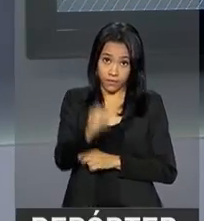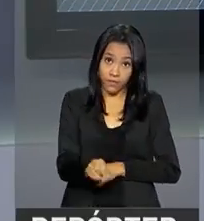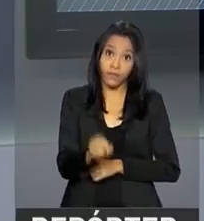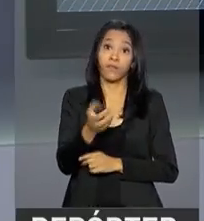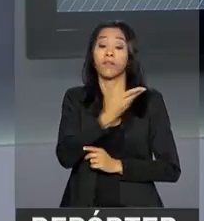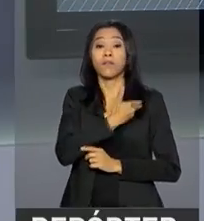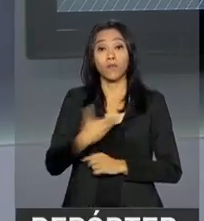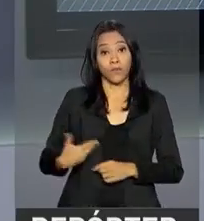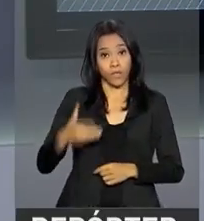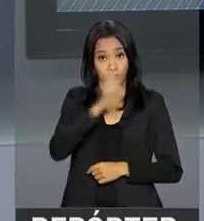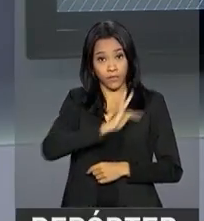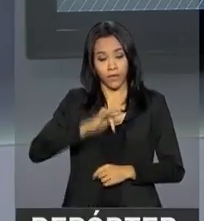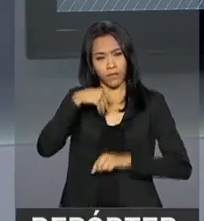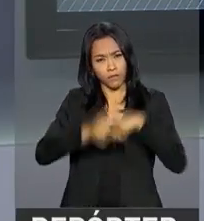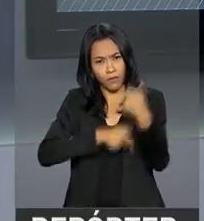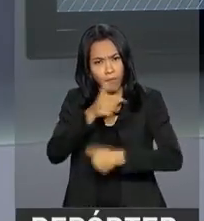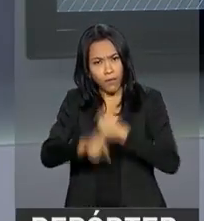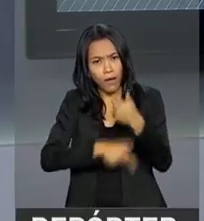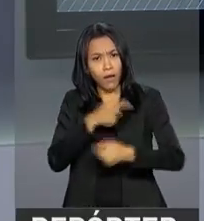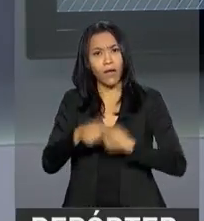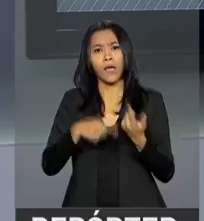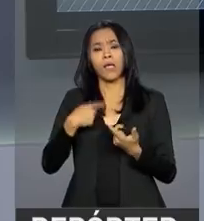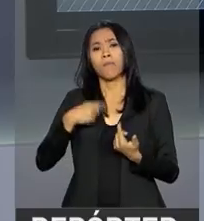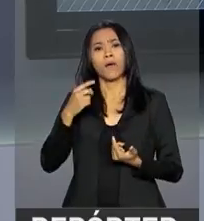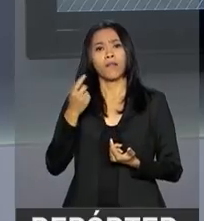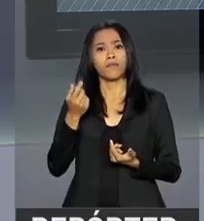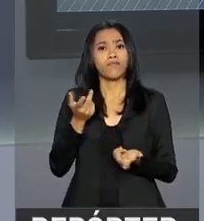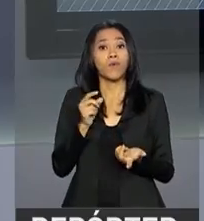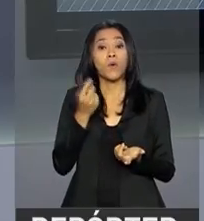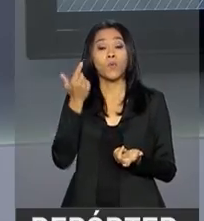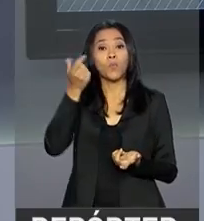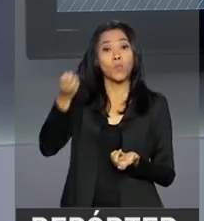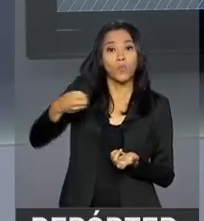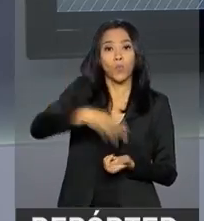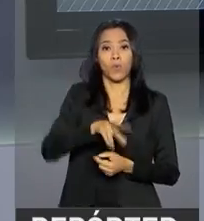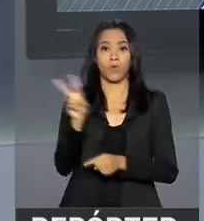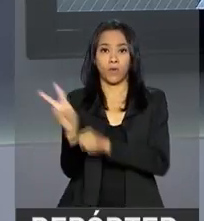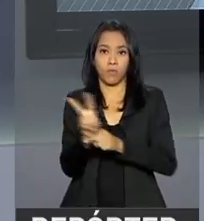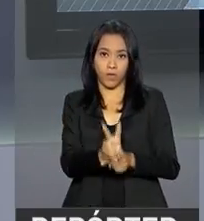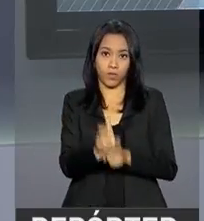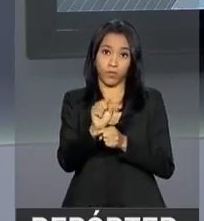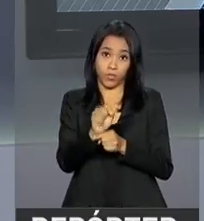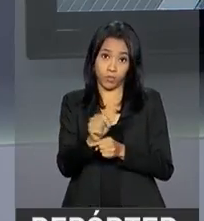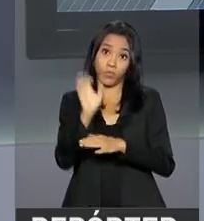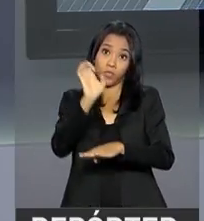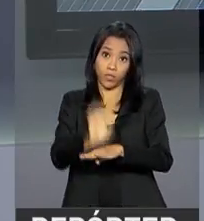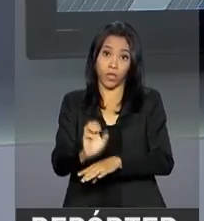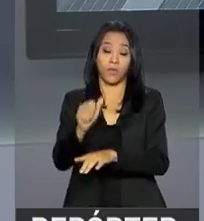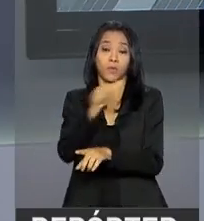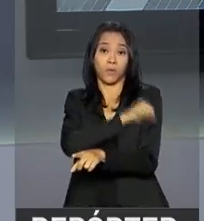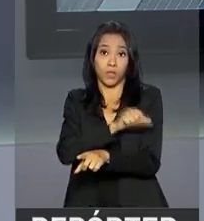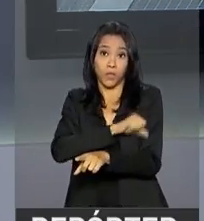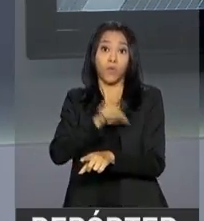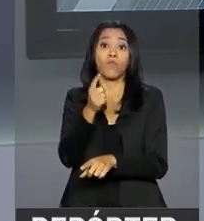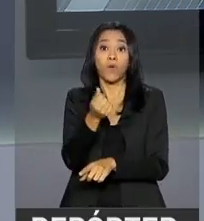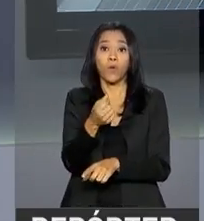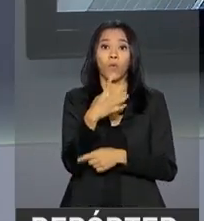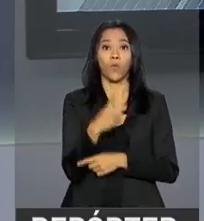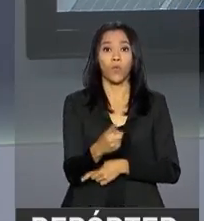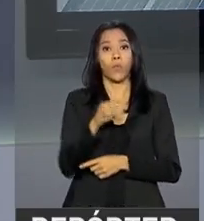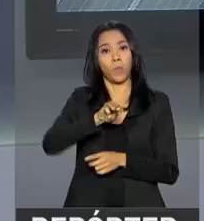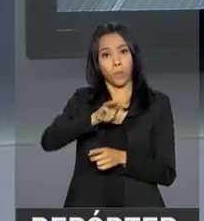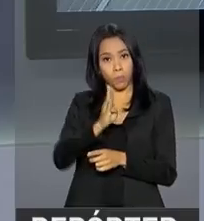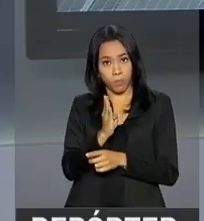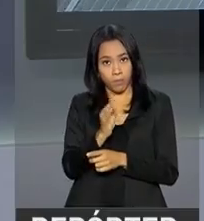trabalha para viabilizar um novo empréstimo ao estado do rio de janeiro o valor seria de cerca de 1 bilhão de reais e teria a garantia